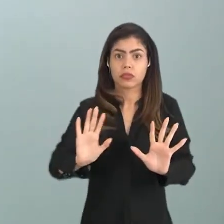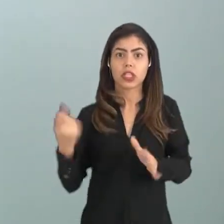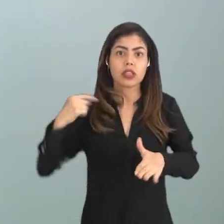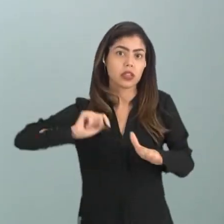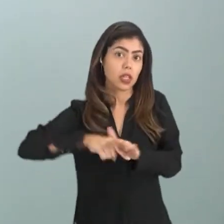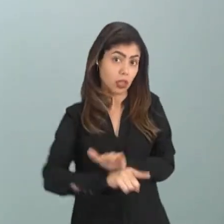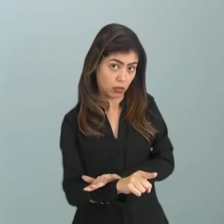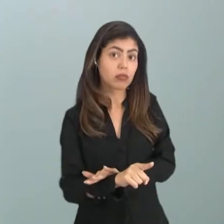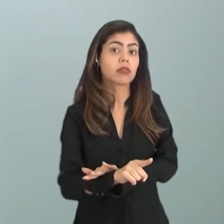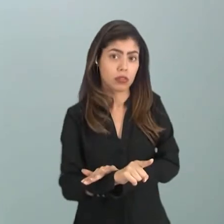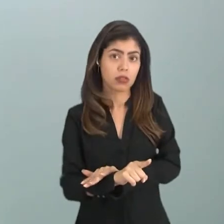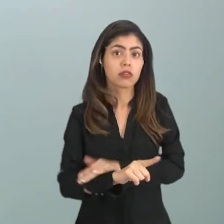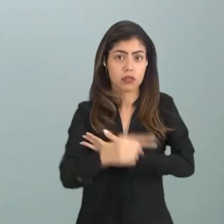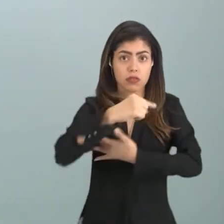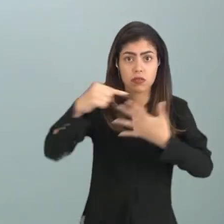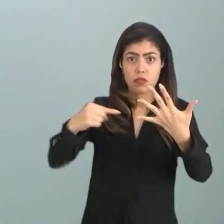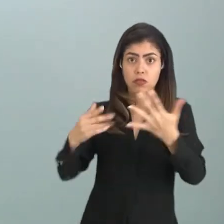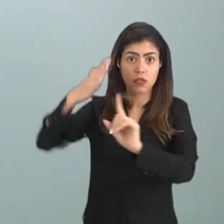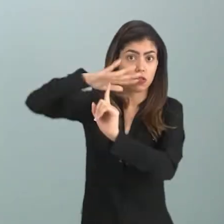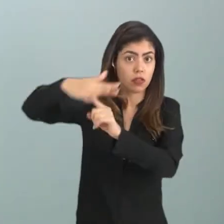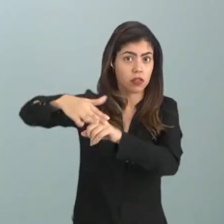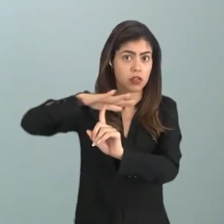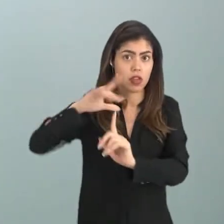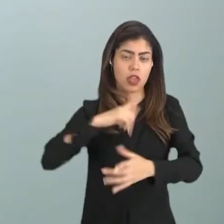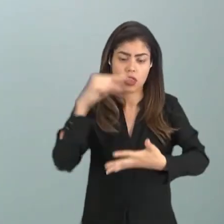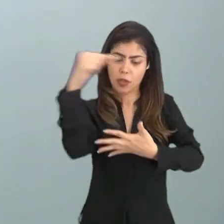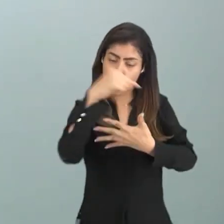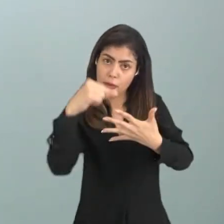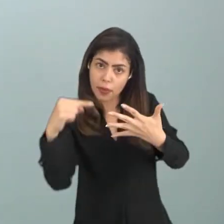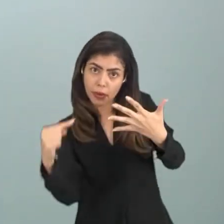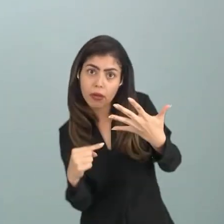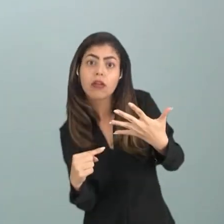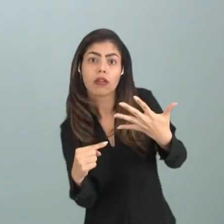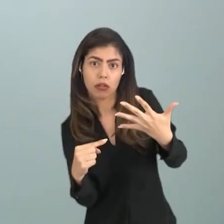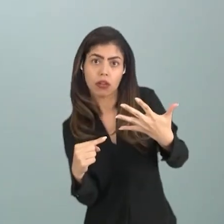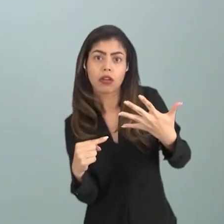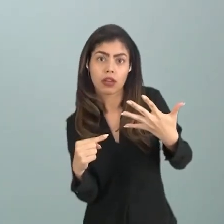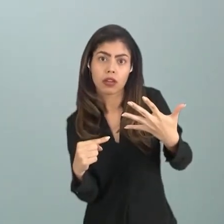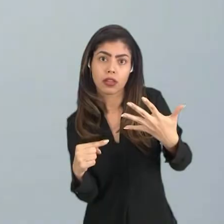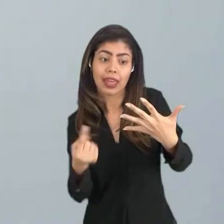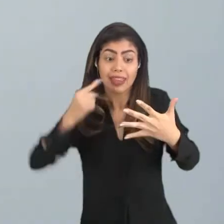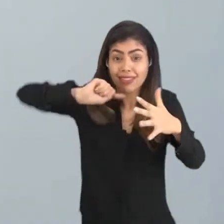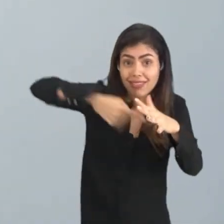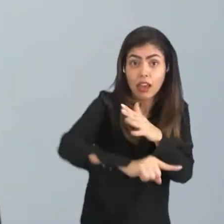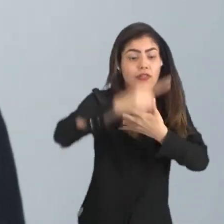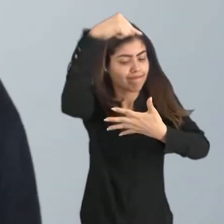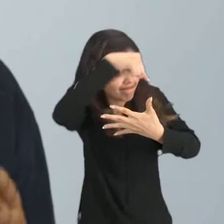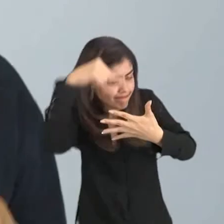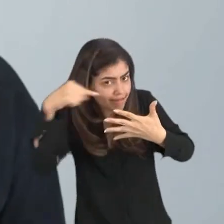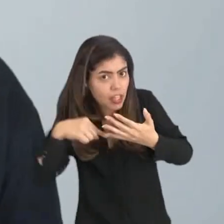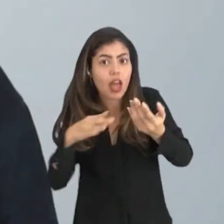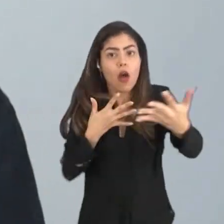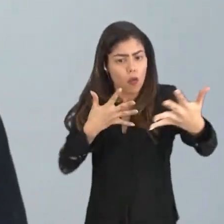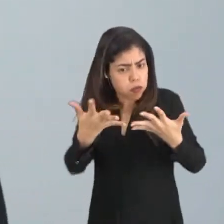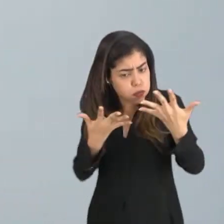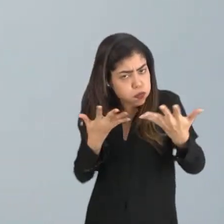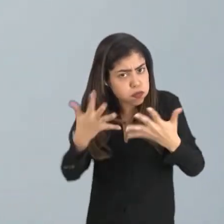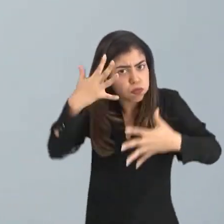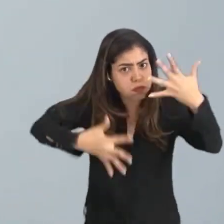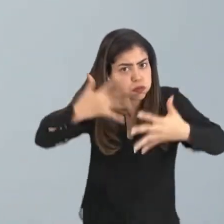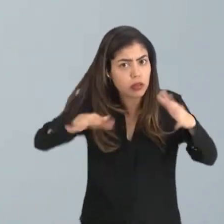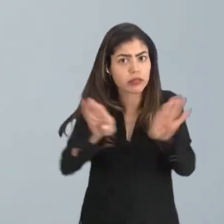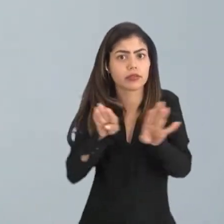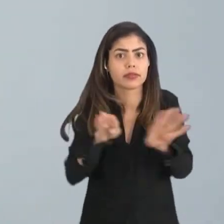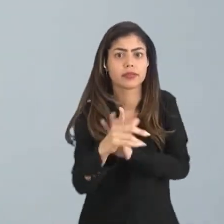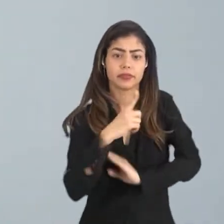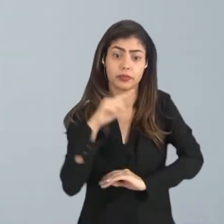do paraquedismo existem categorias e dentro das categorias existem competições específicas